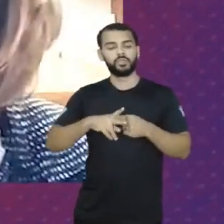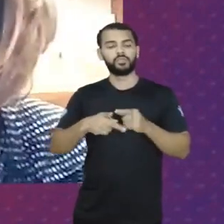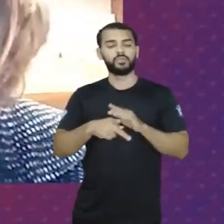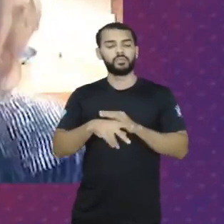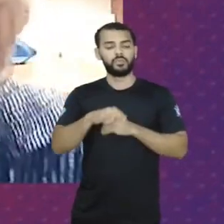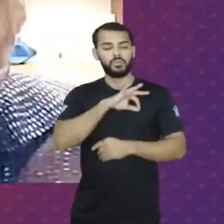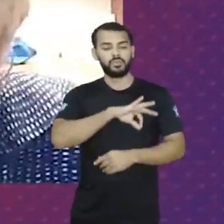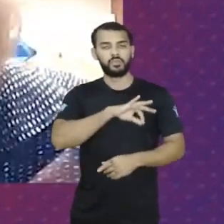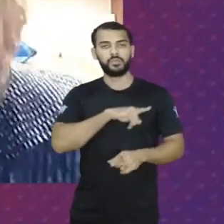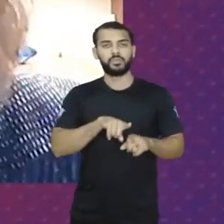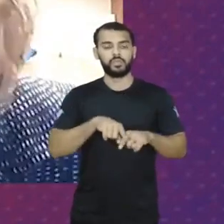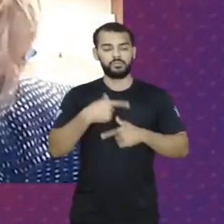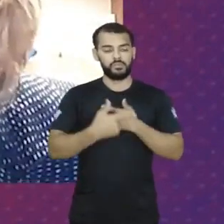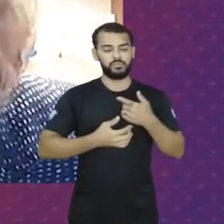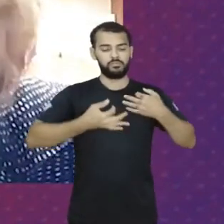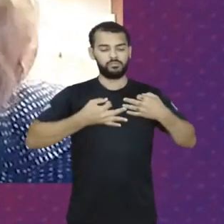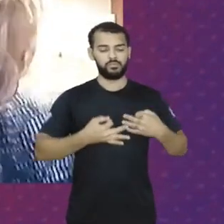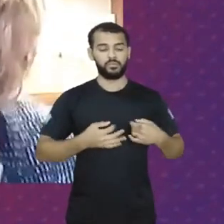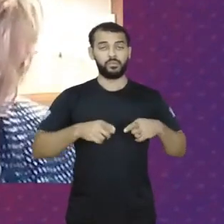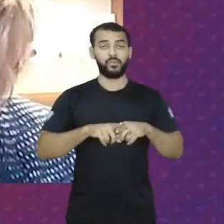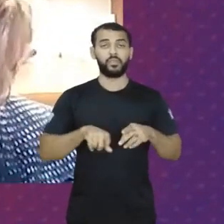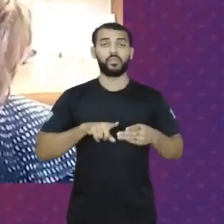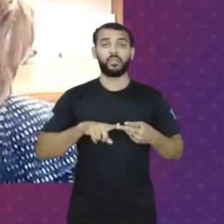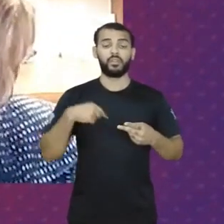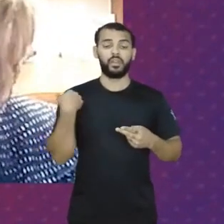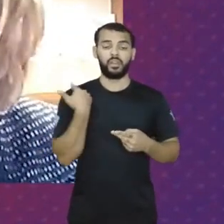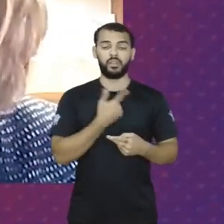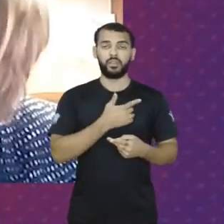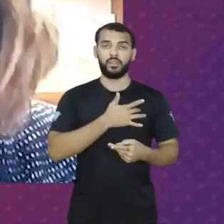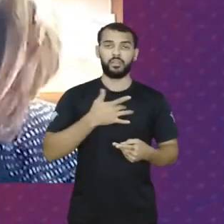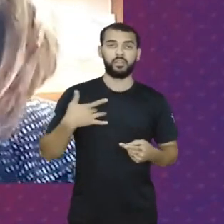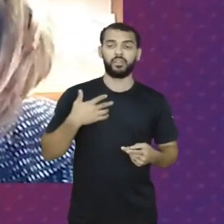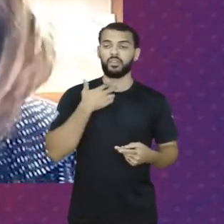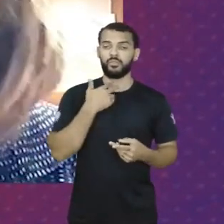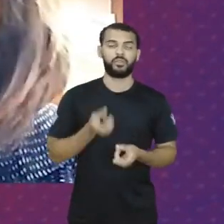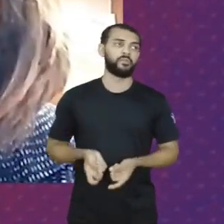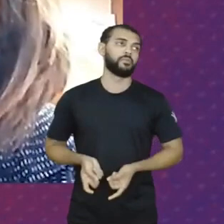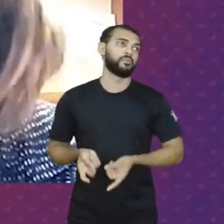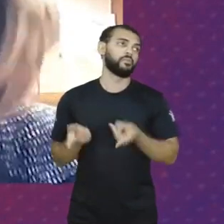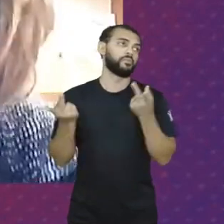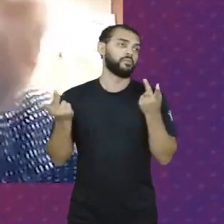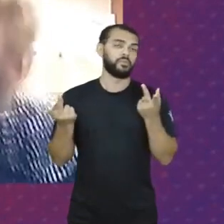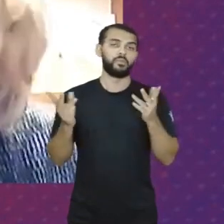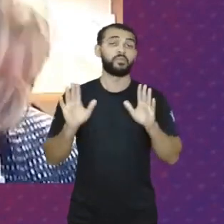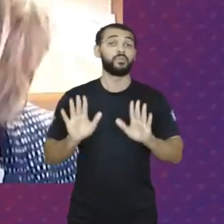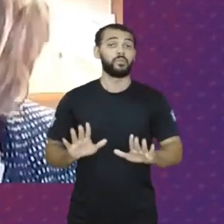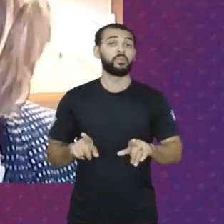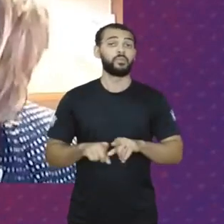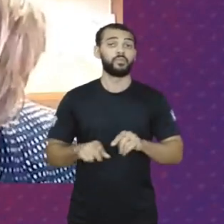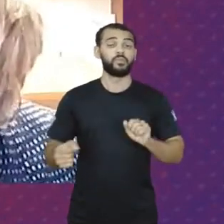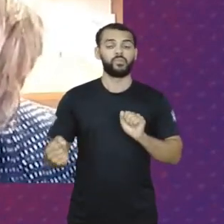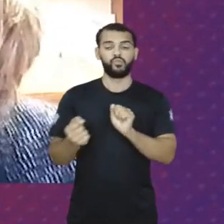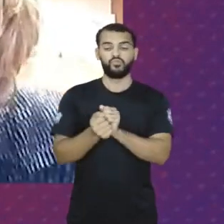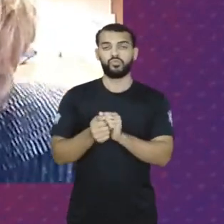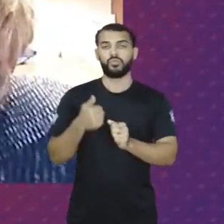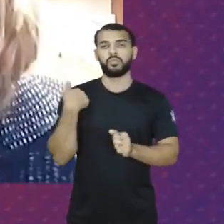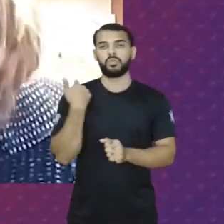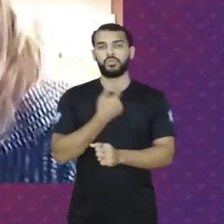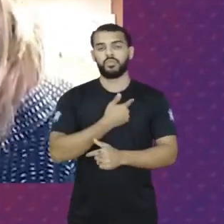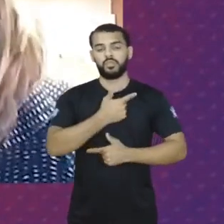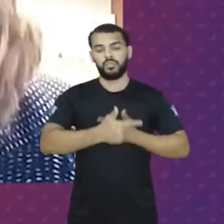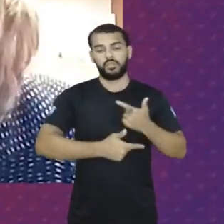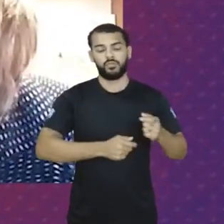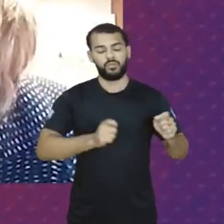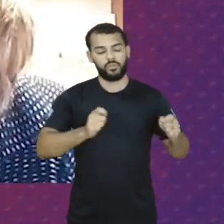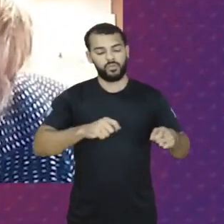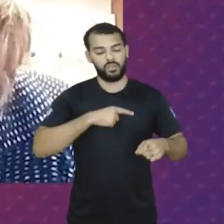trabalho dignas, a que a nossa saúde não seja vendida junto com a nossa força de trabalho, para que tenhamos